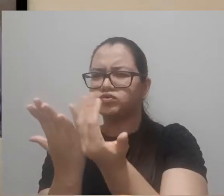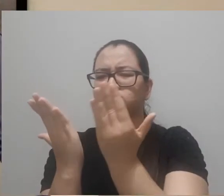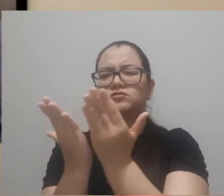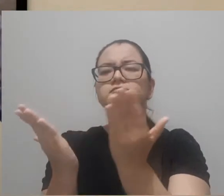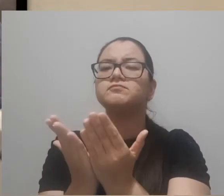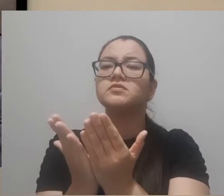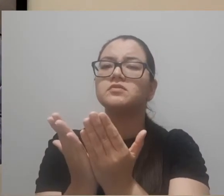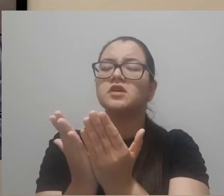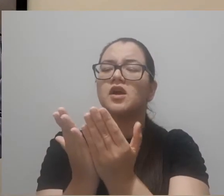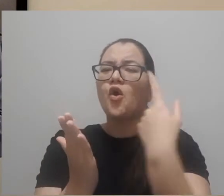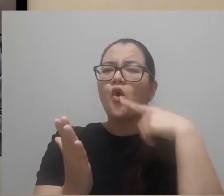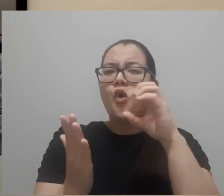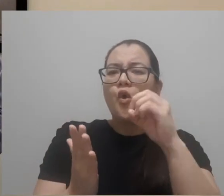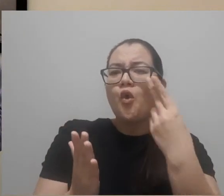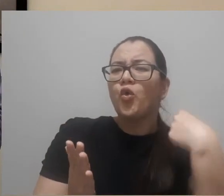não somos.